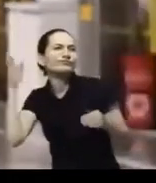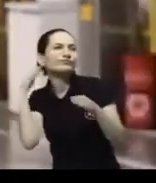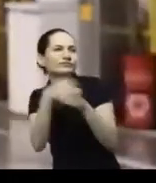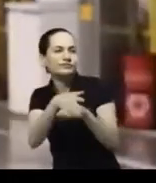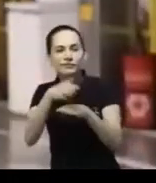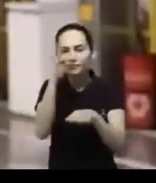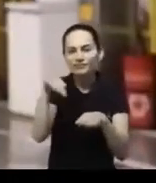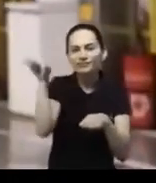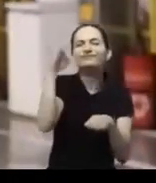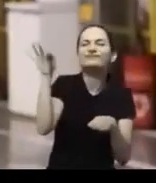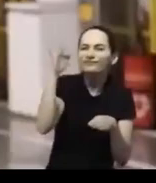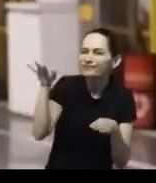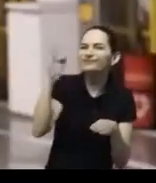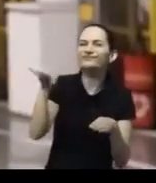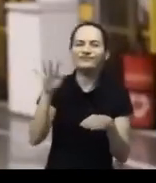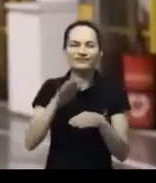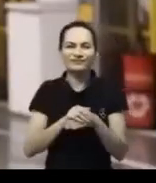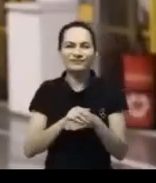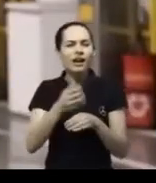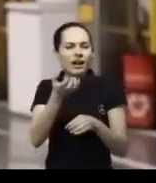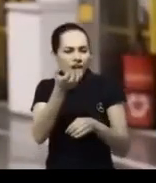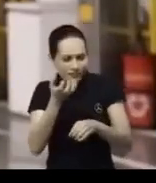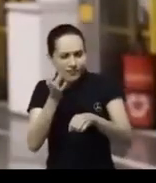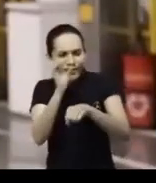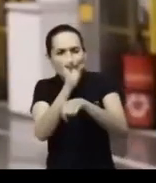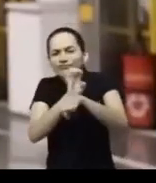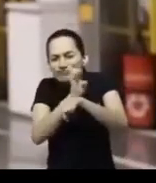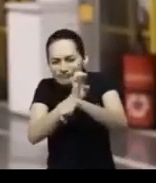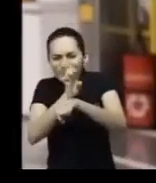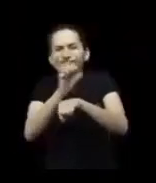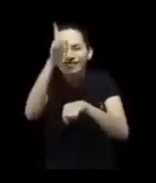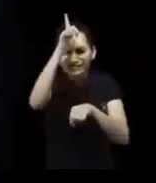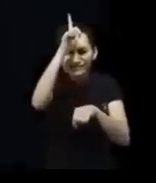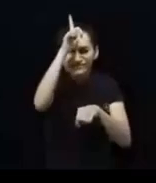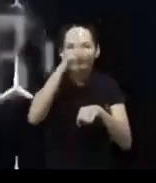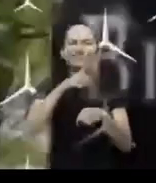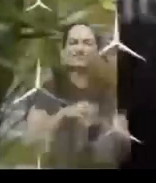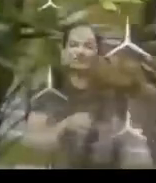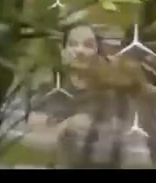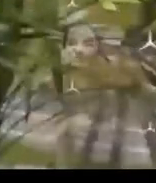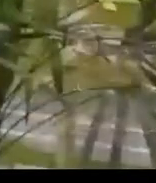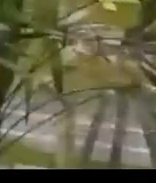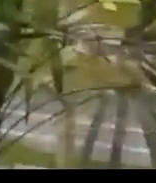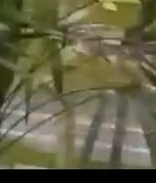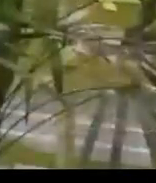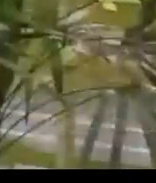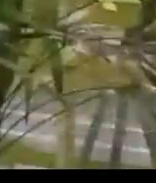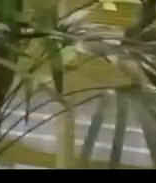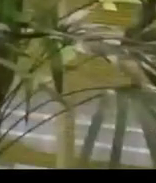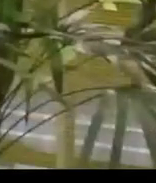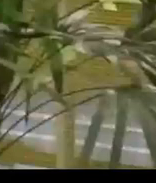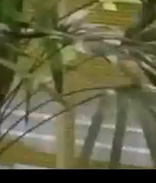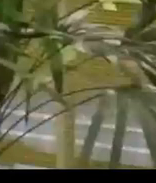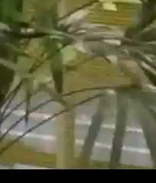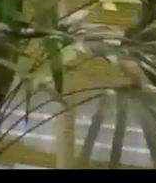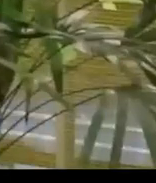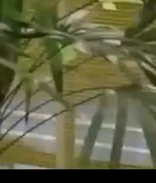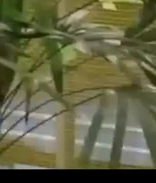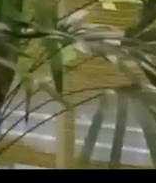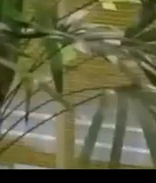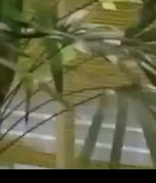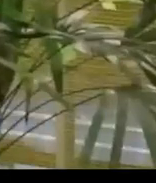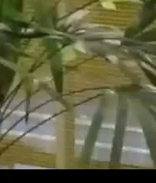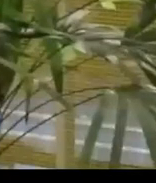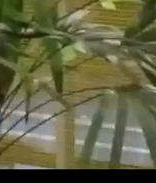Um dos meus maiores sonhos sempre foi fazer o estágio na Mercedes-Benz da Alemanha. Aqui na Mercedes-Benz? Ah,